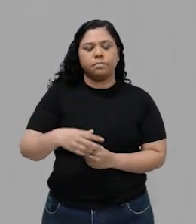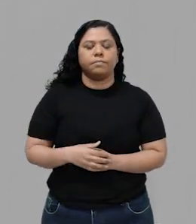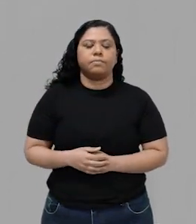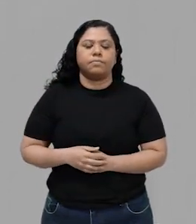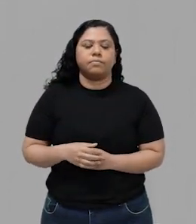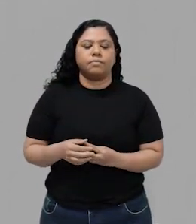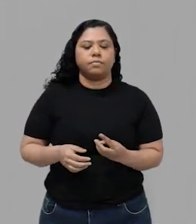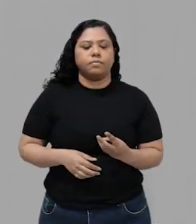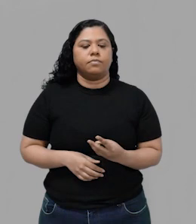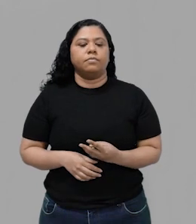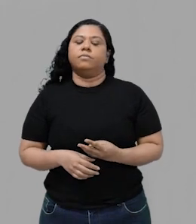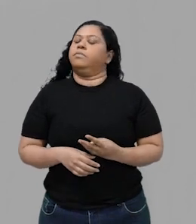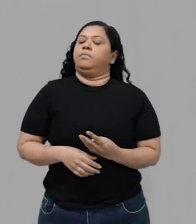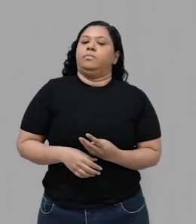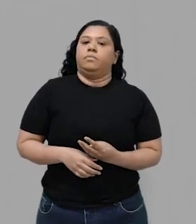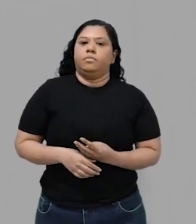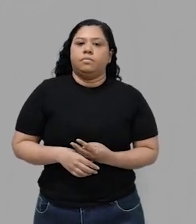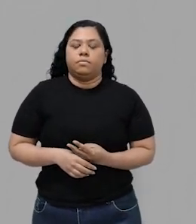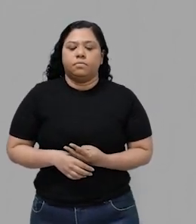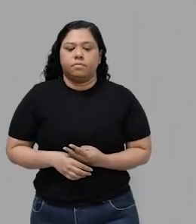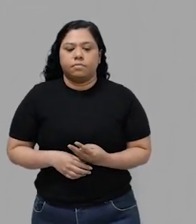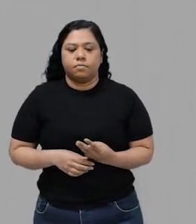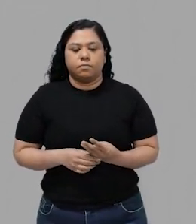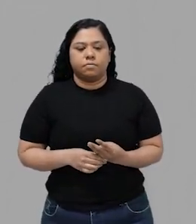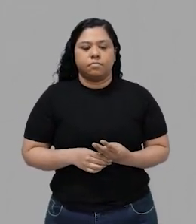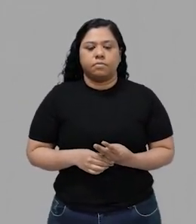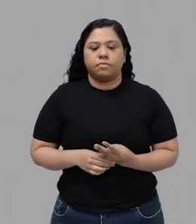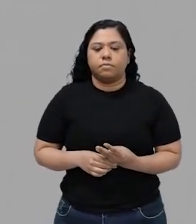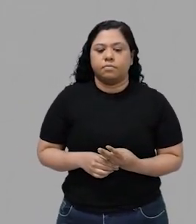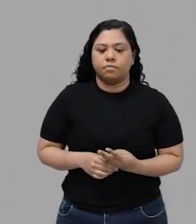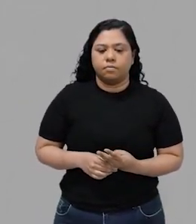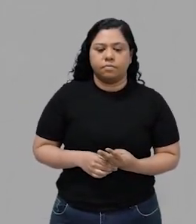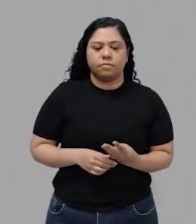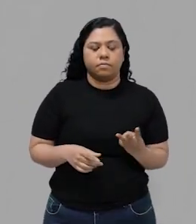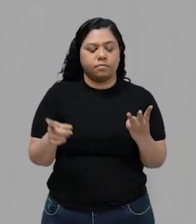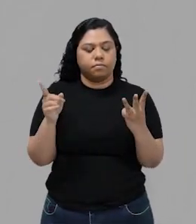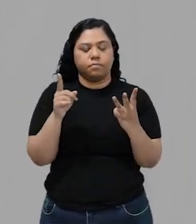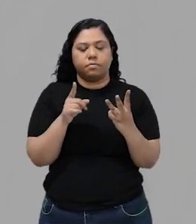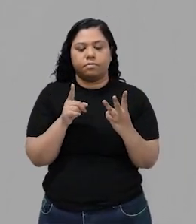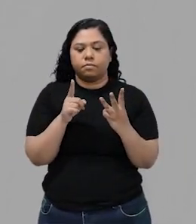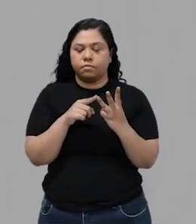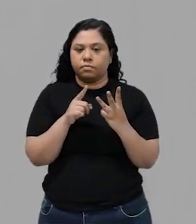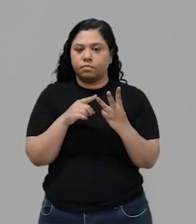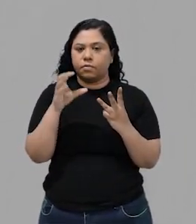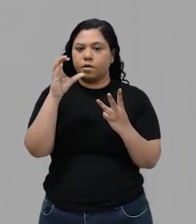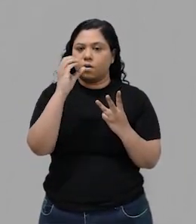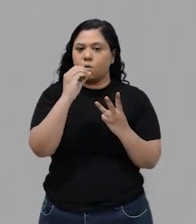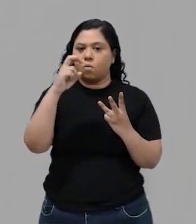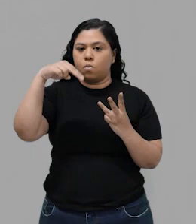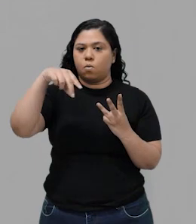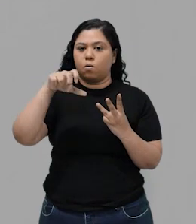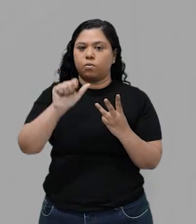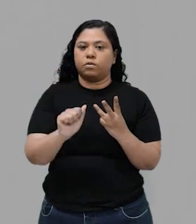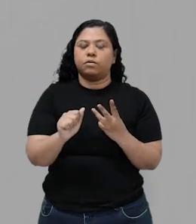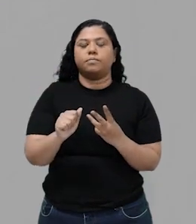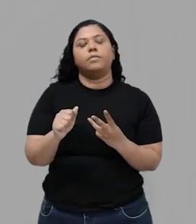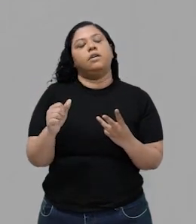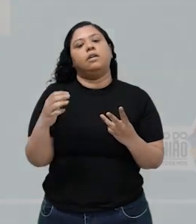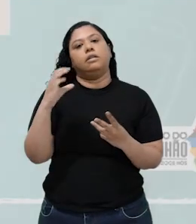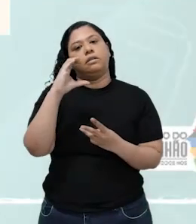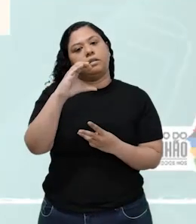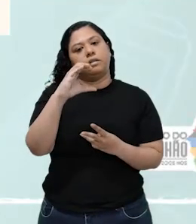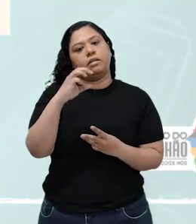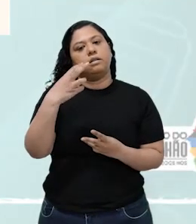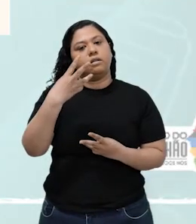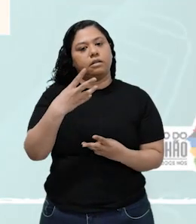tripla, dien para quando tivermos duas ligações duplas, tudo bem? E a terminação ona. Então, 3 carbonos,